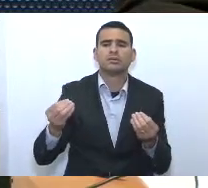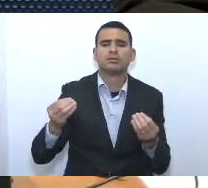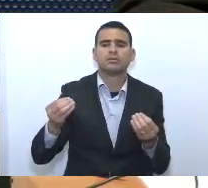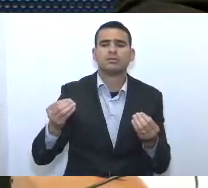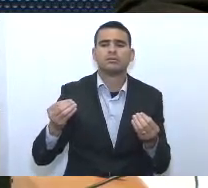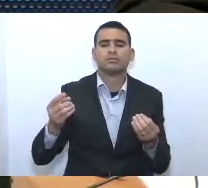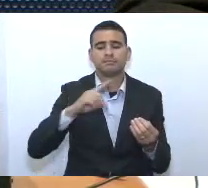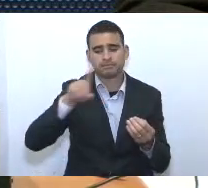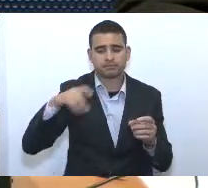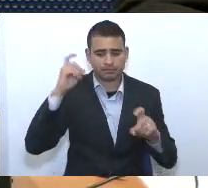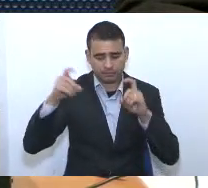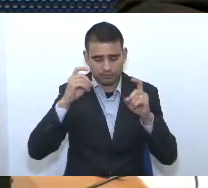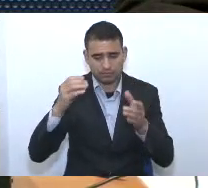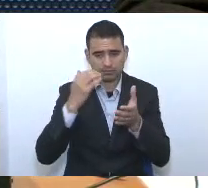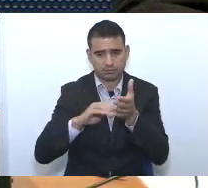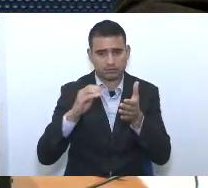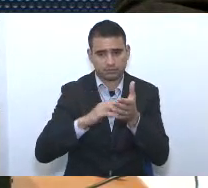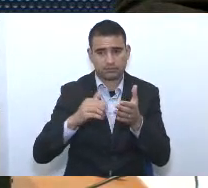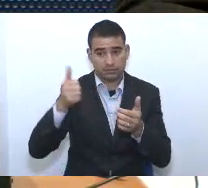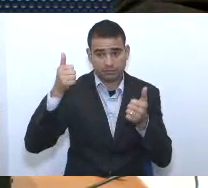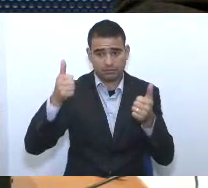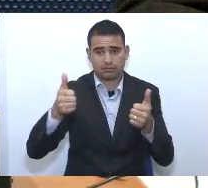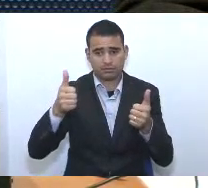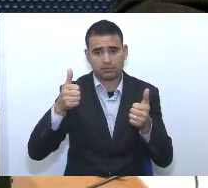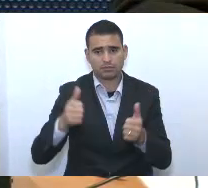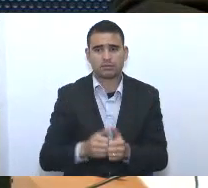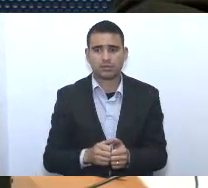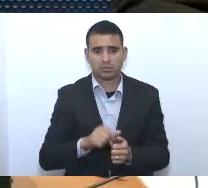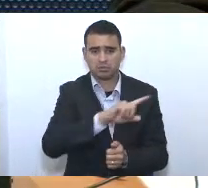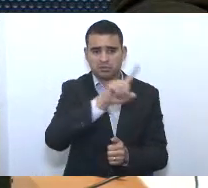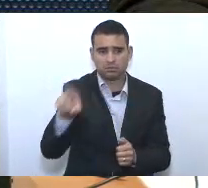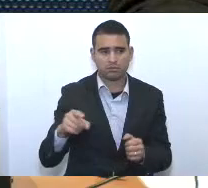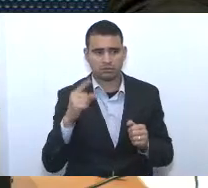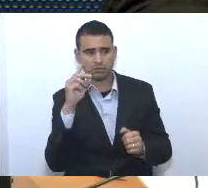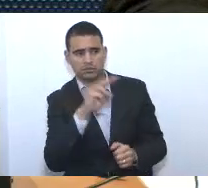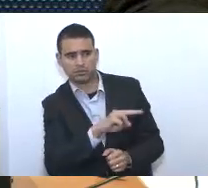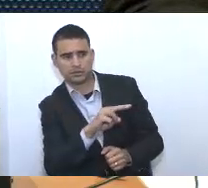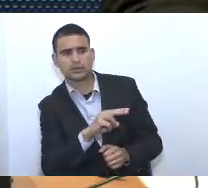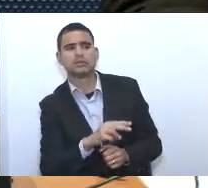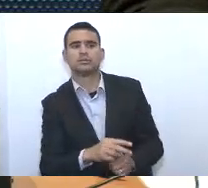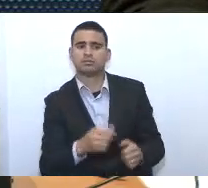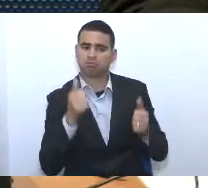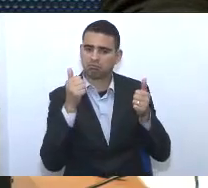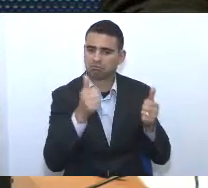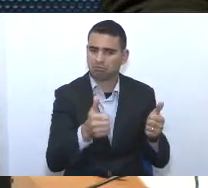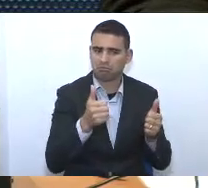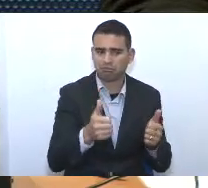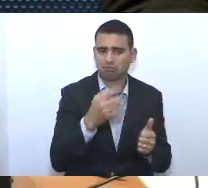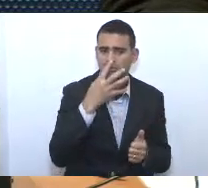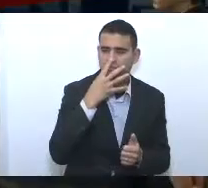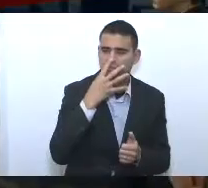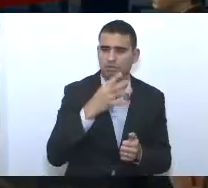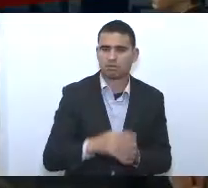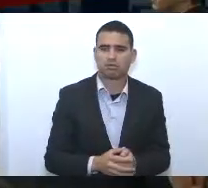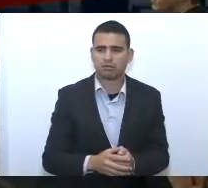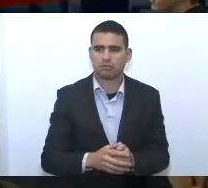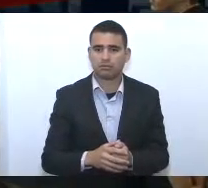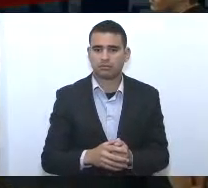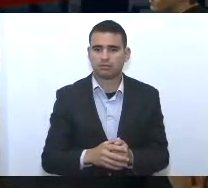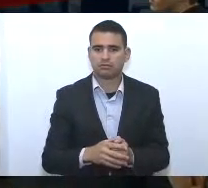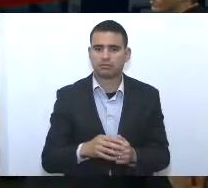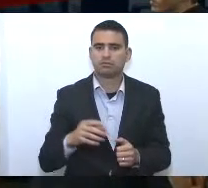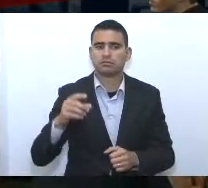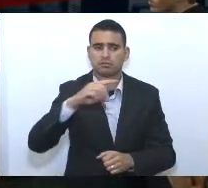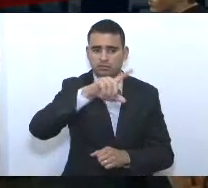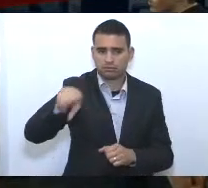continuar sendo com excelência, com referência de gestão jurídica municipal. Os nossos valores, e eu tenho